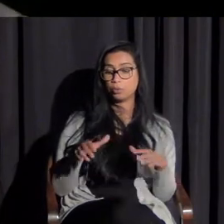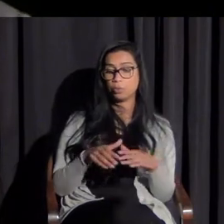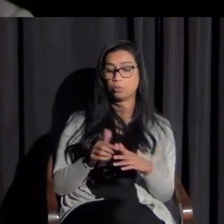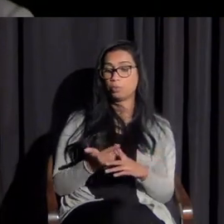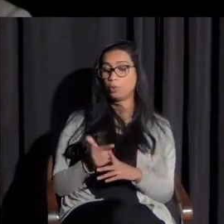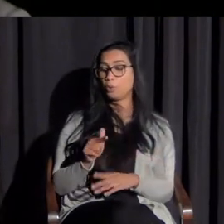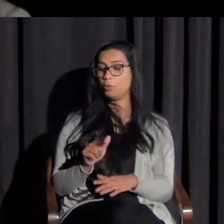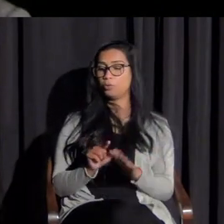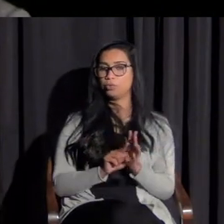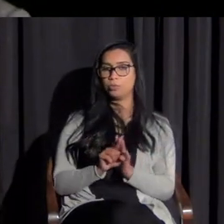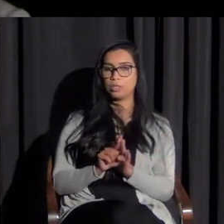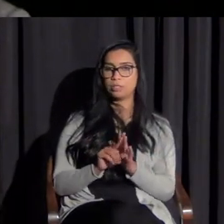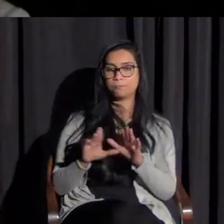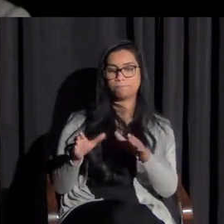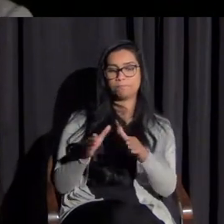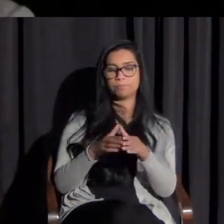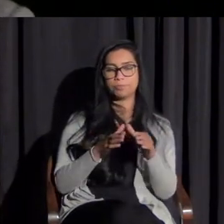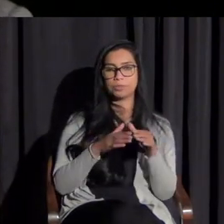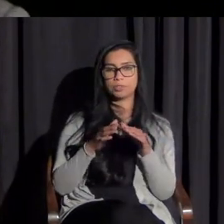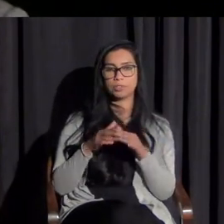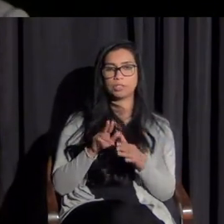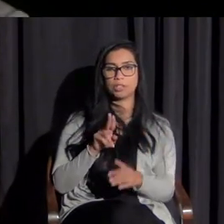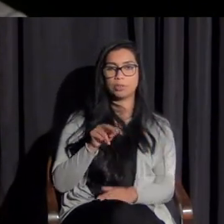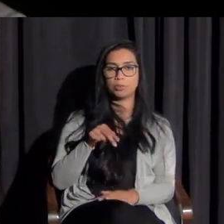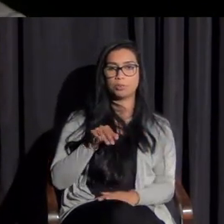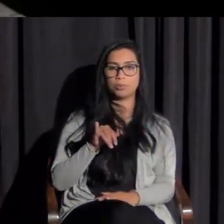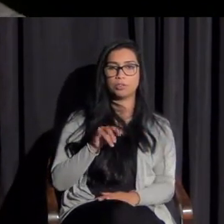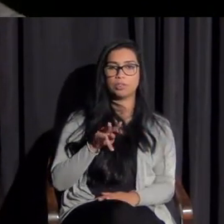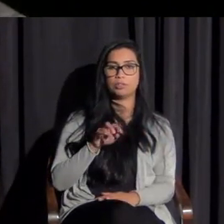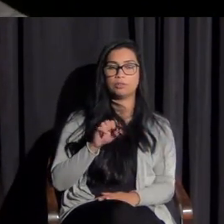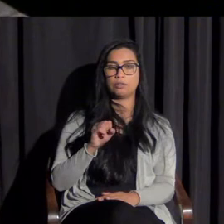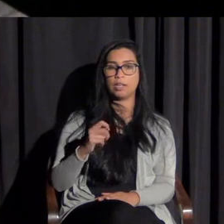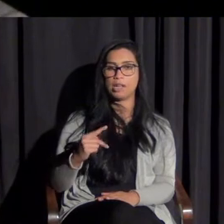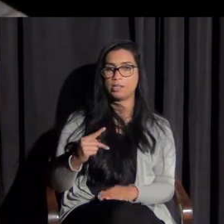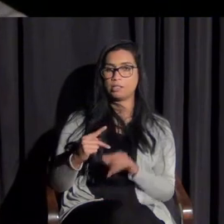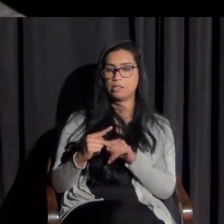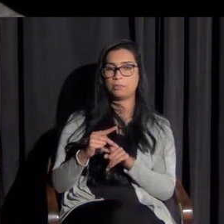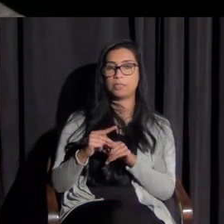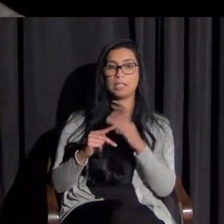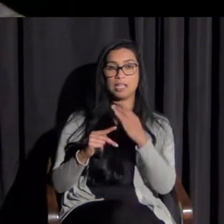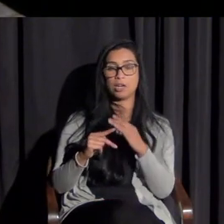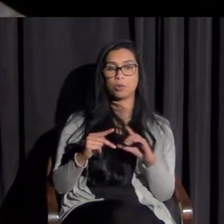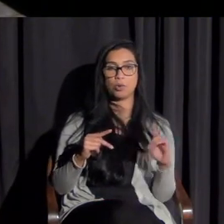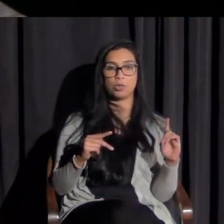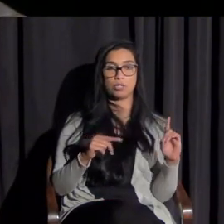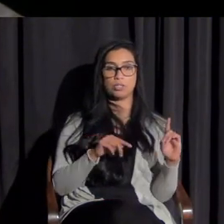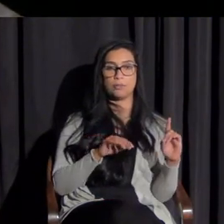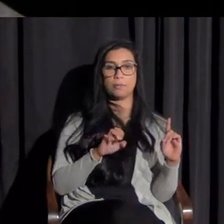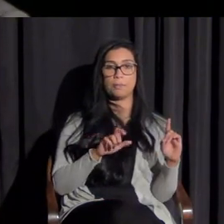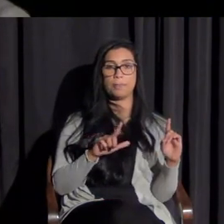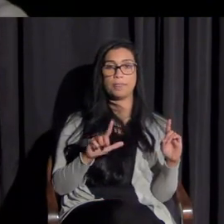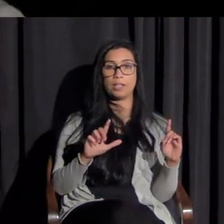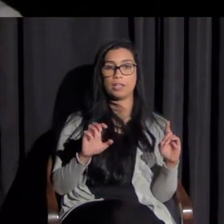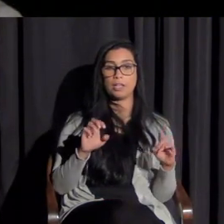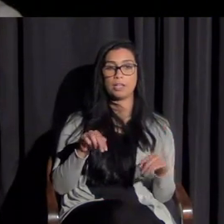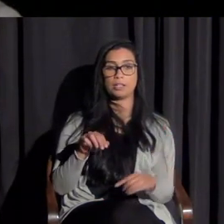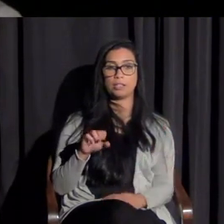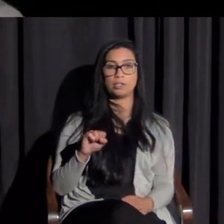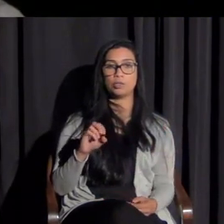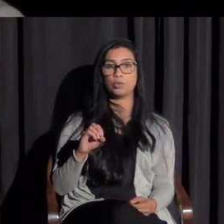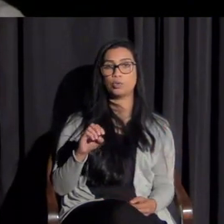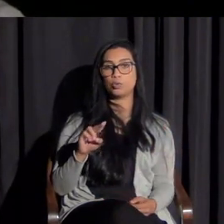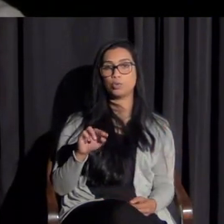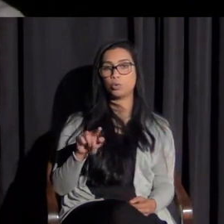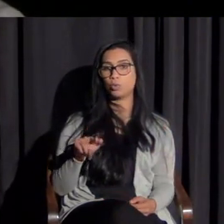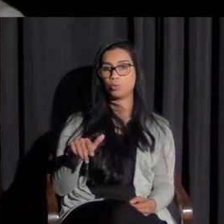pesquisa da Unifesp, né, coordenado pela Ellen Souza, que,